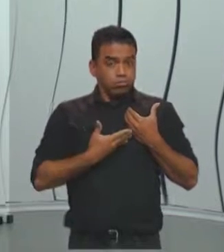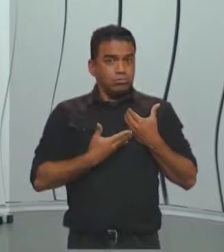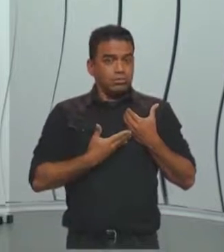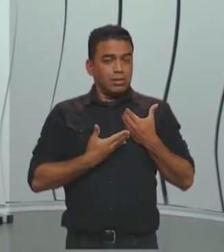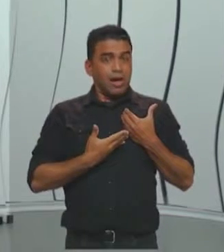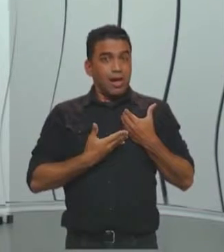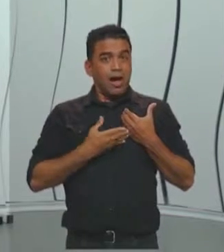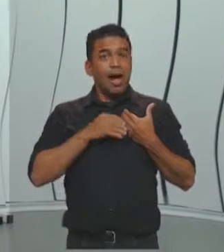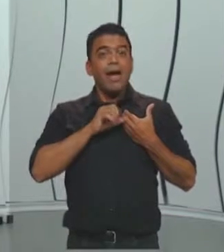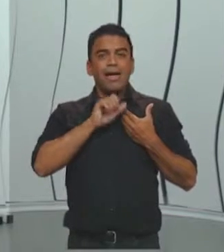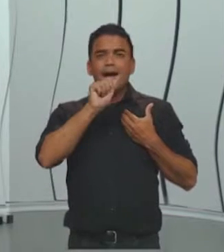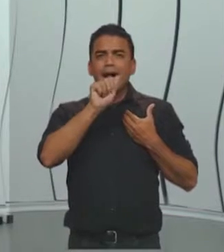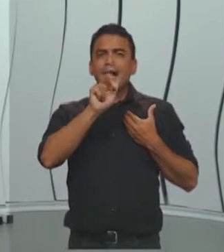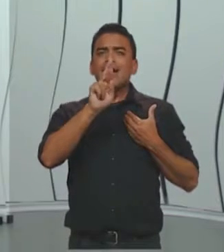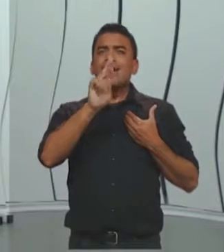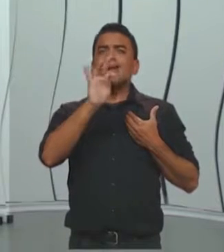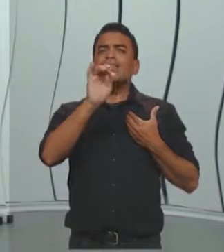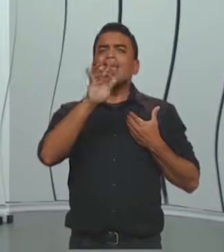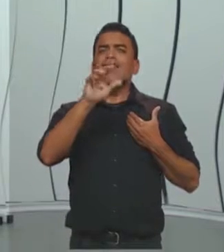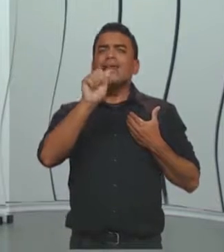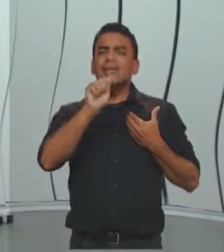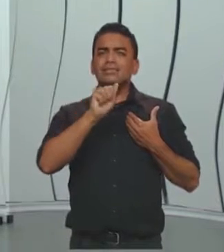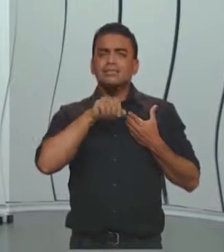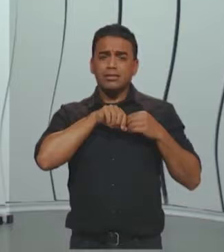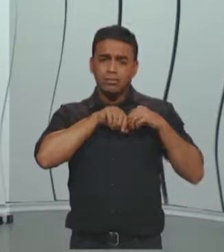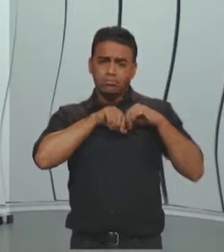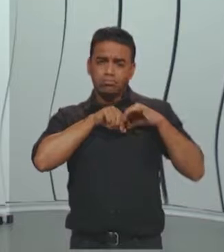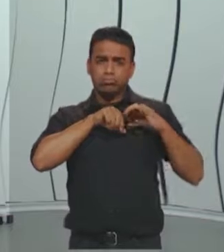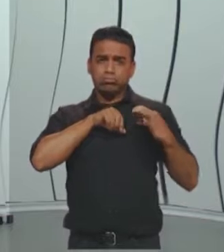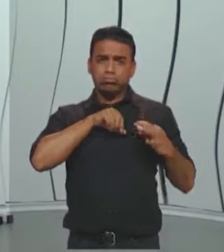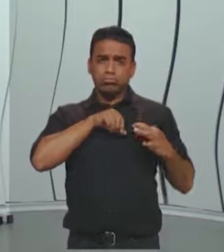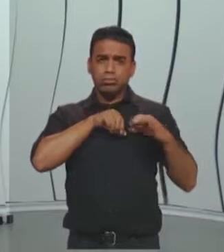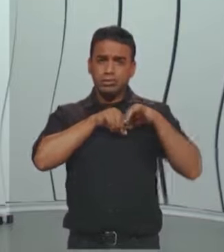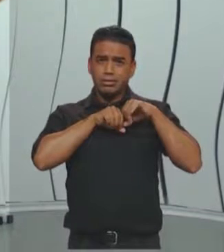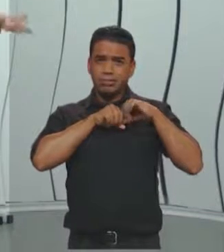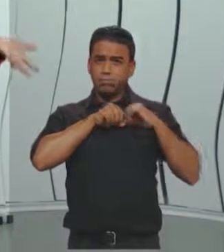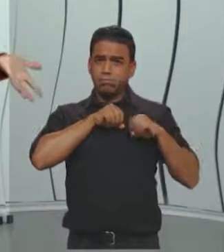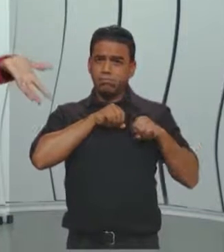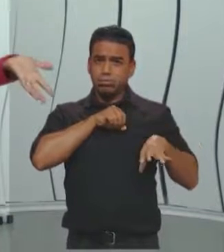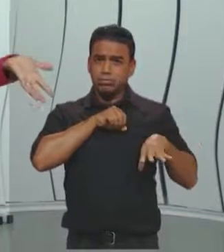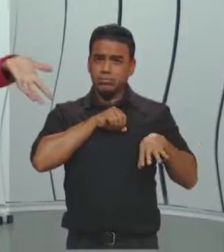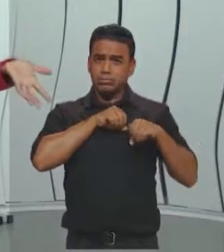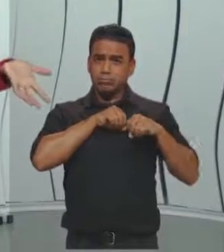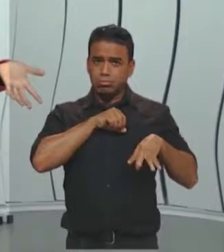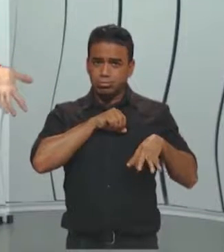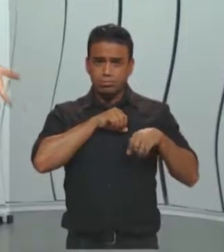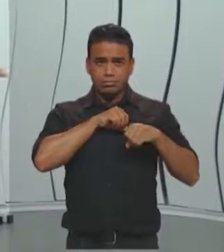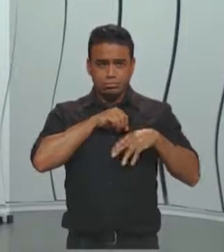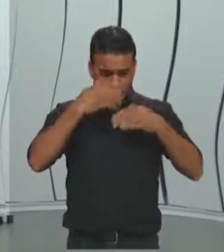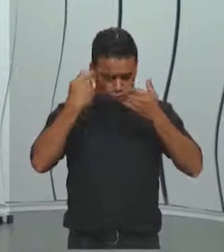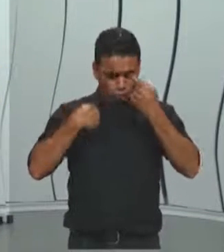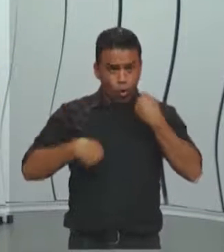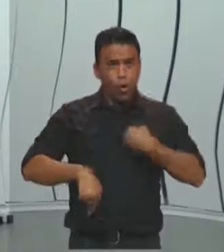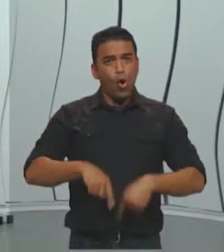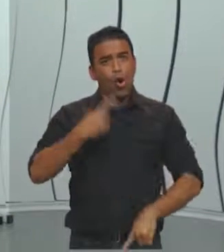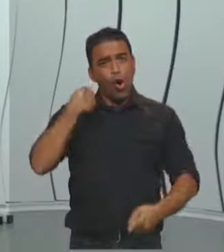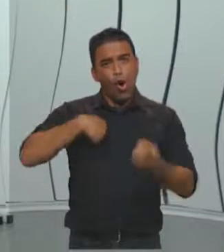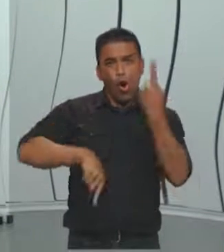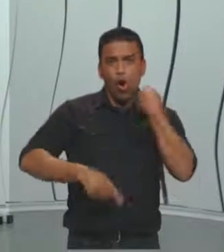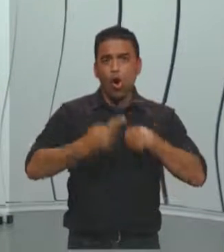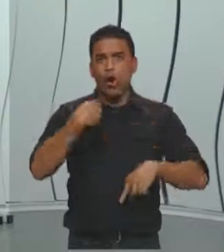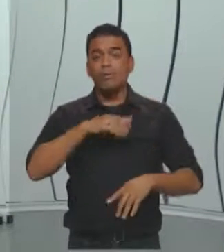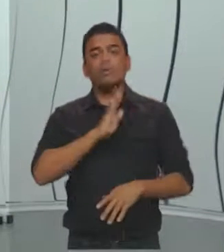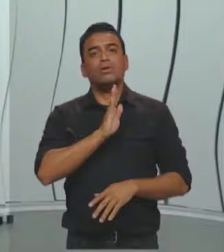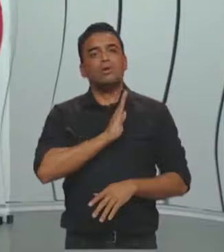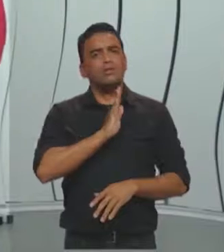mas as artérias, elas conduzem o sangue do coração para as outras partes do corpo. O